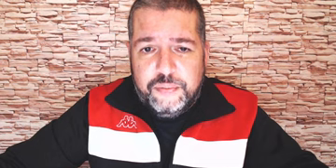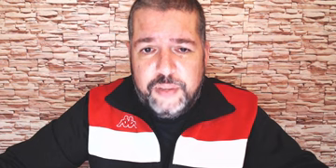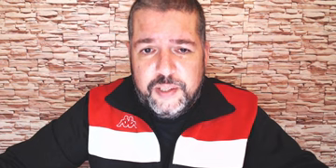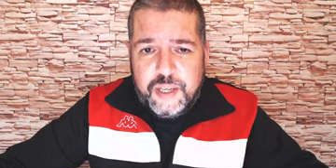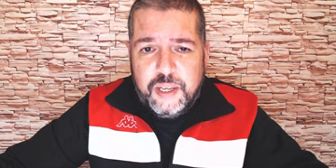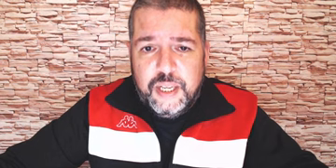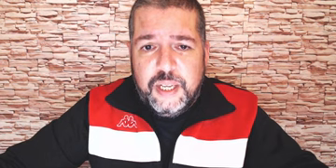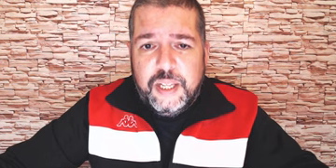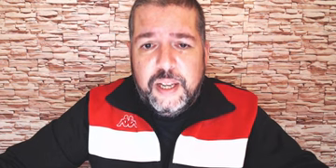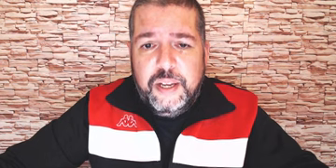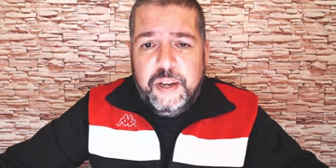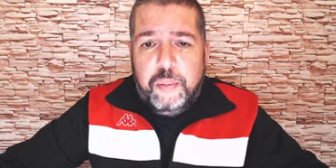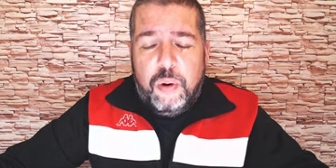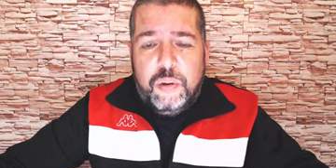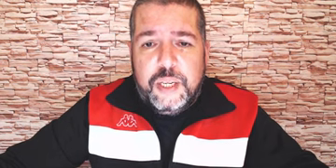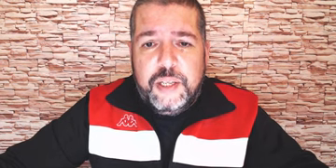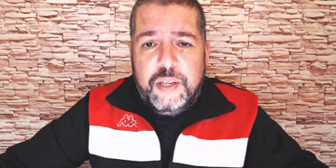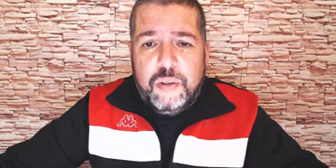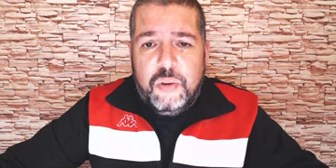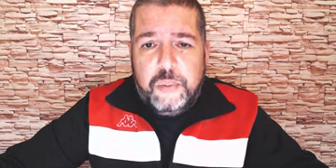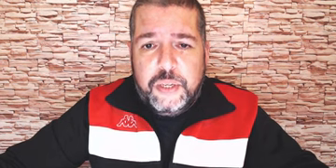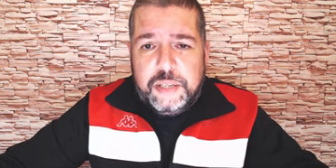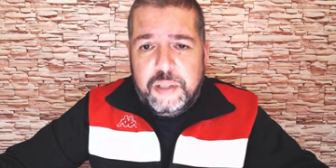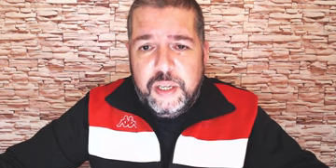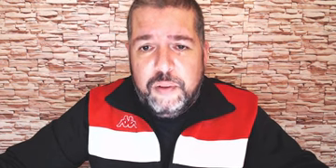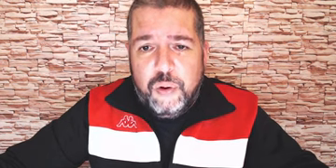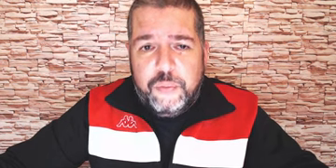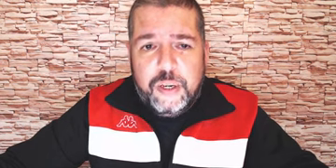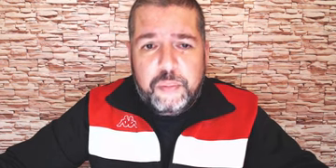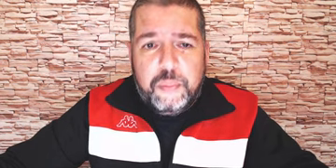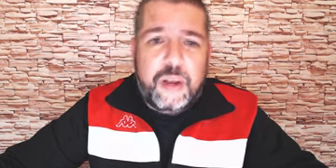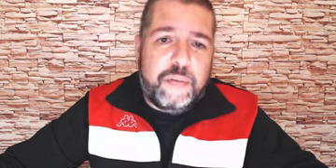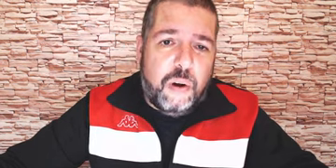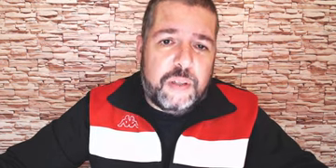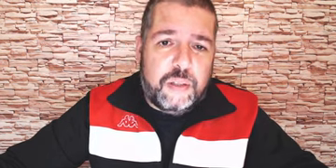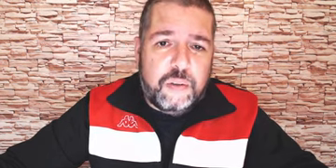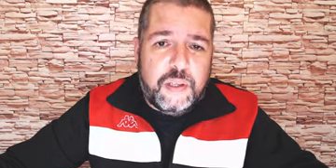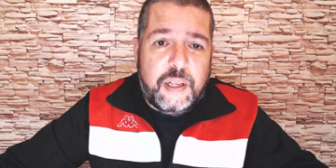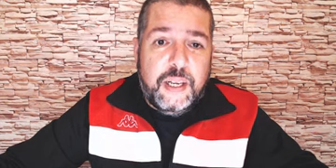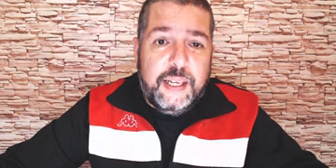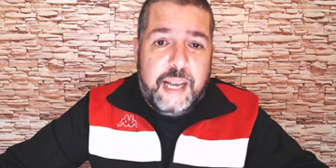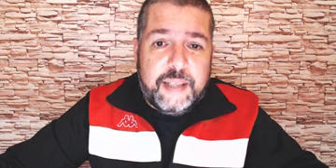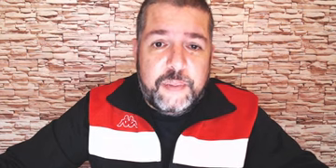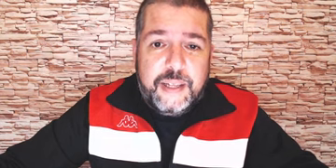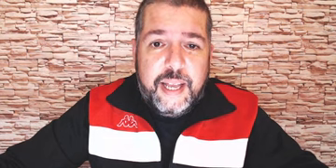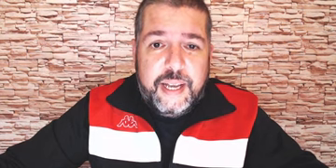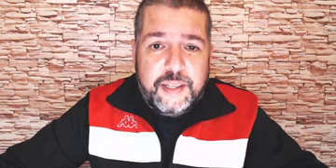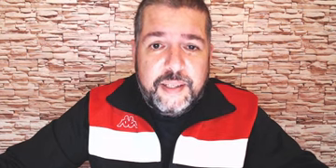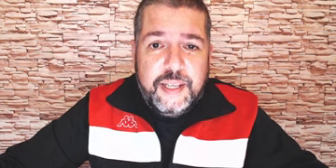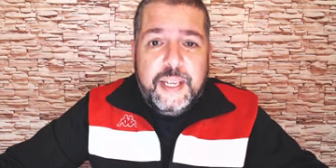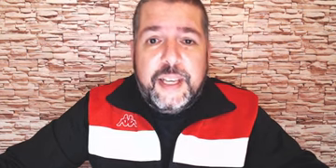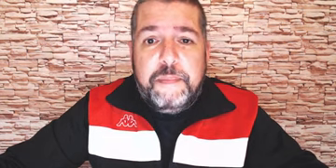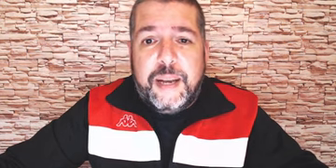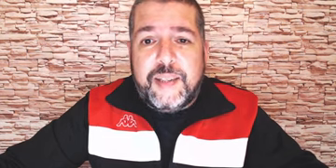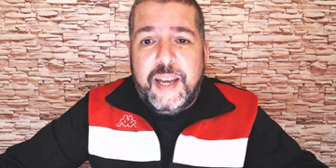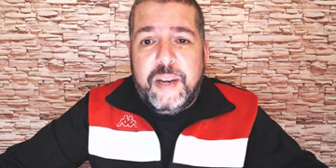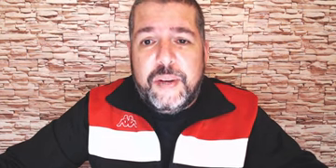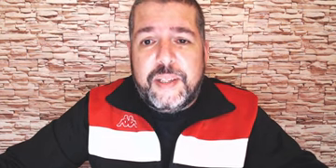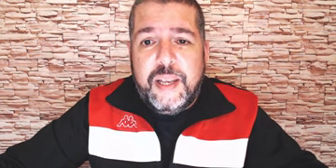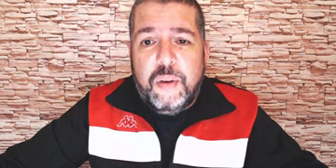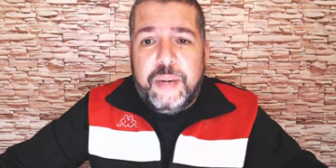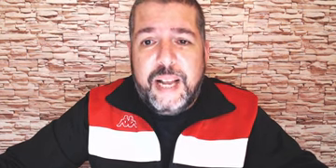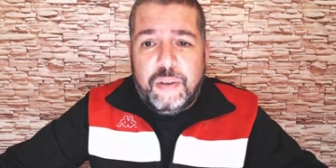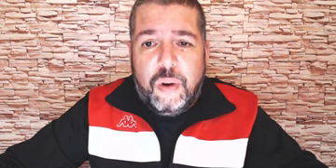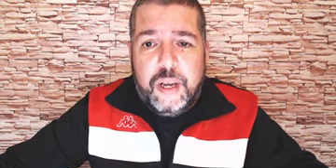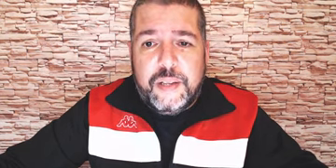educação física, né? Por conta disso, o projeto de lei do governo propõe a volta de todas essas matérias, que passariam a